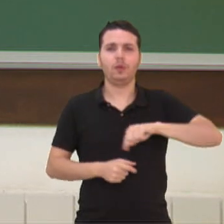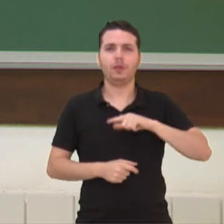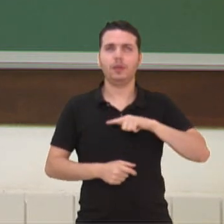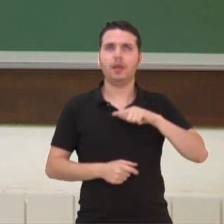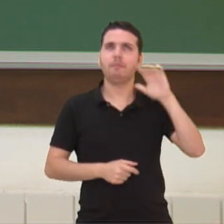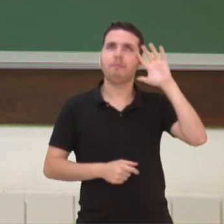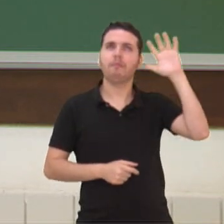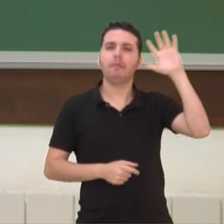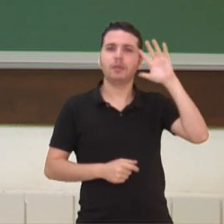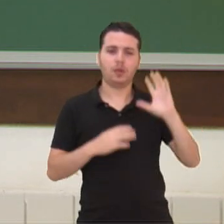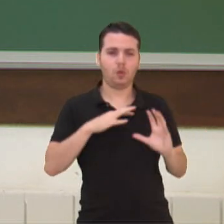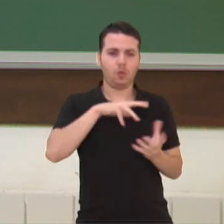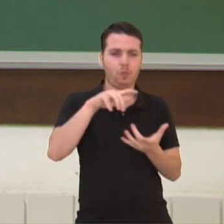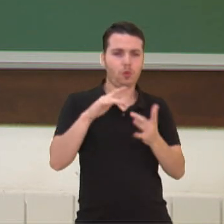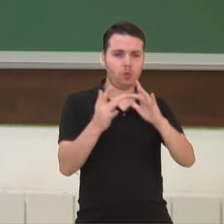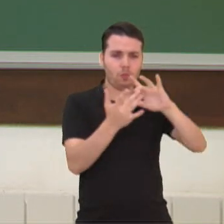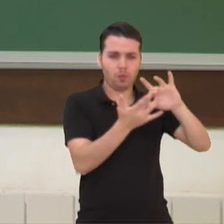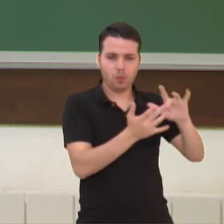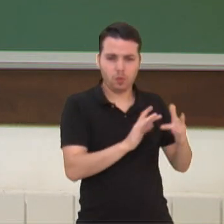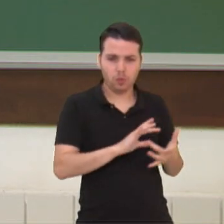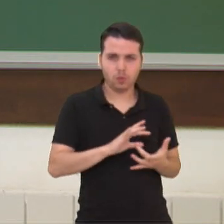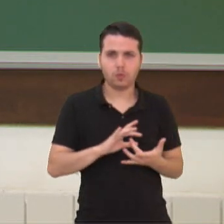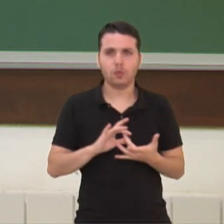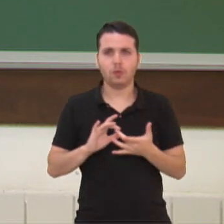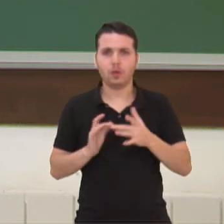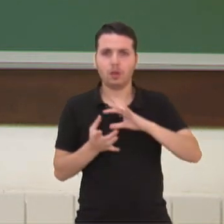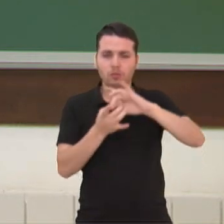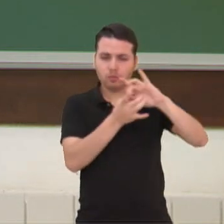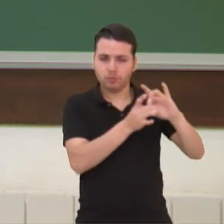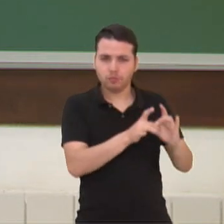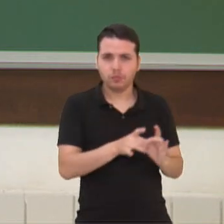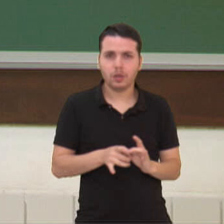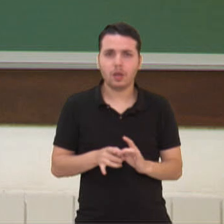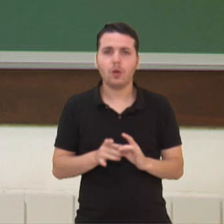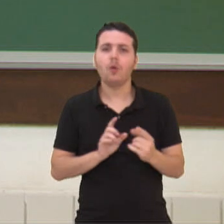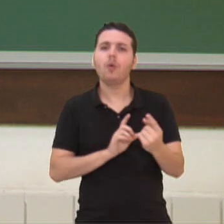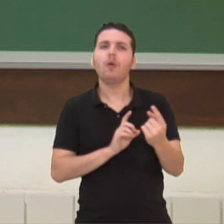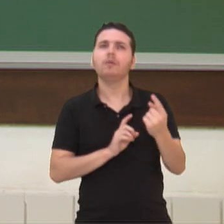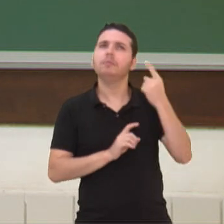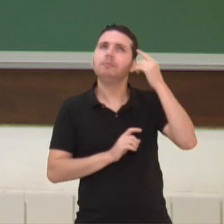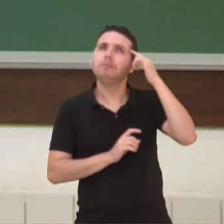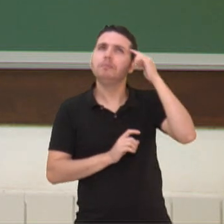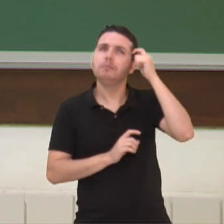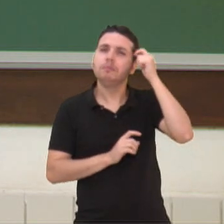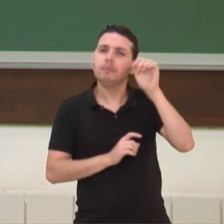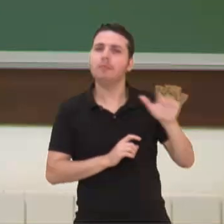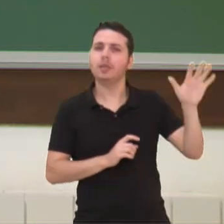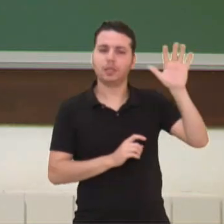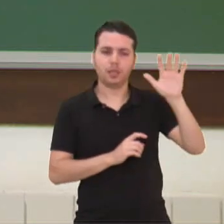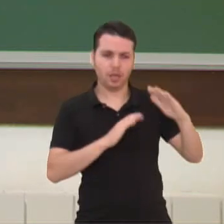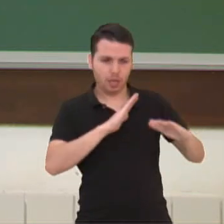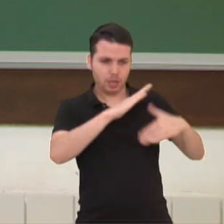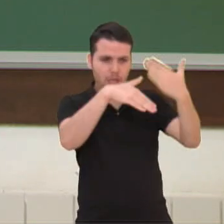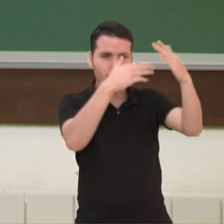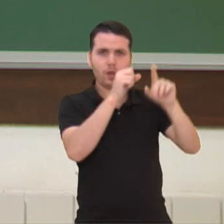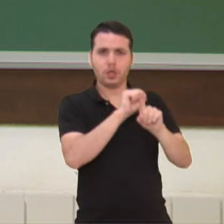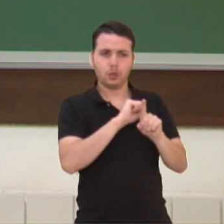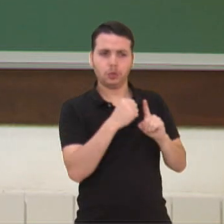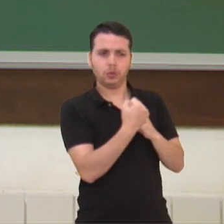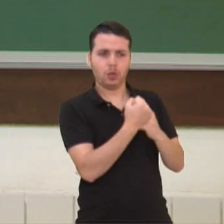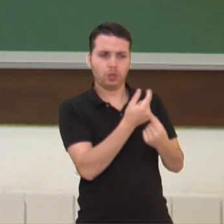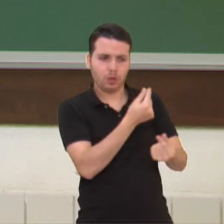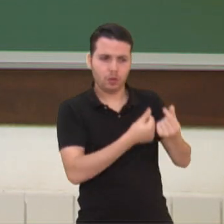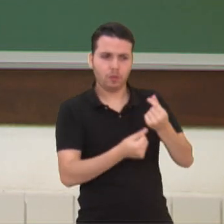tenho um mundo interligado, né, desses fluxos, a ideia seria que o desenvolvimento socioeconômico fosse